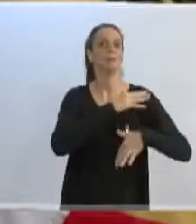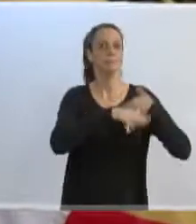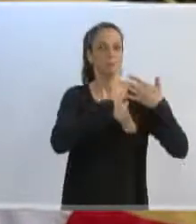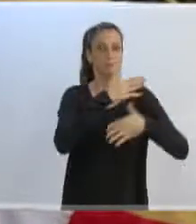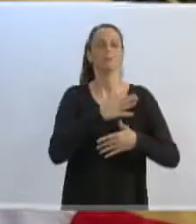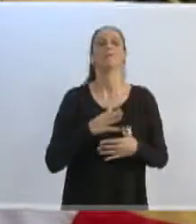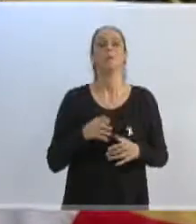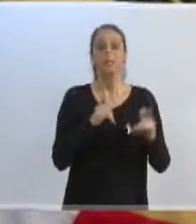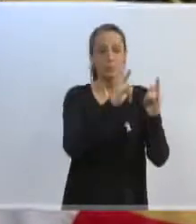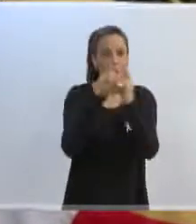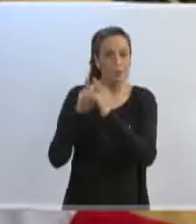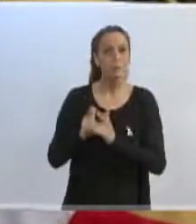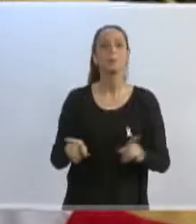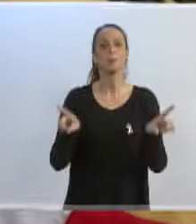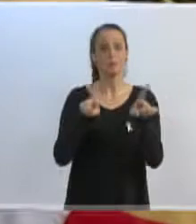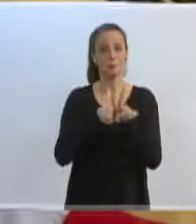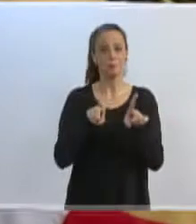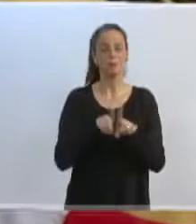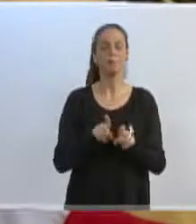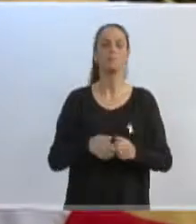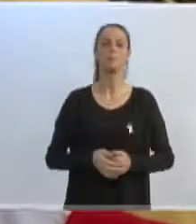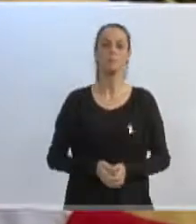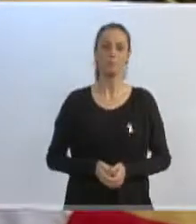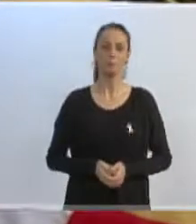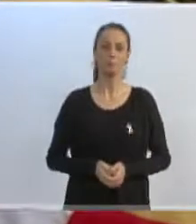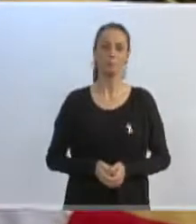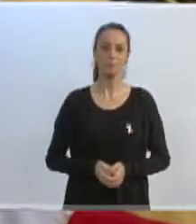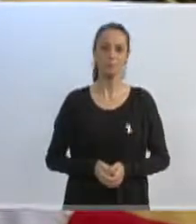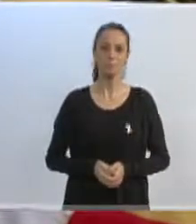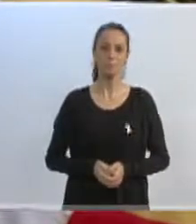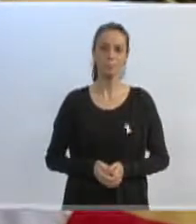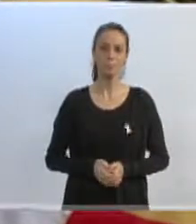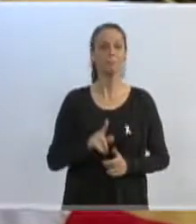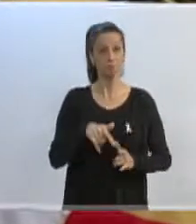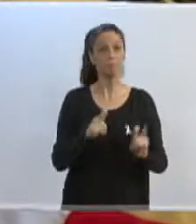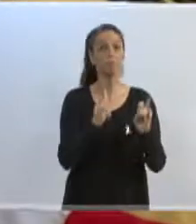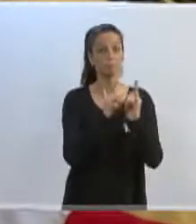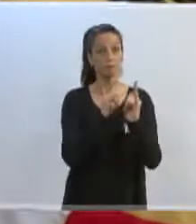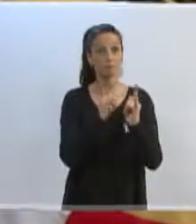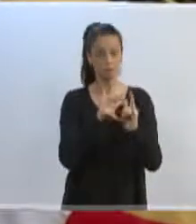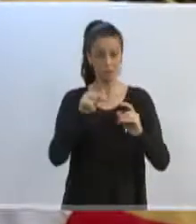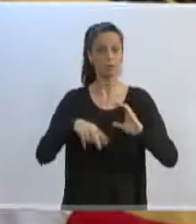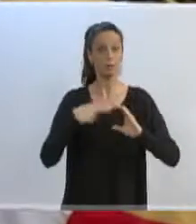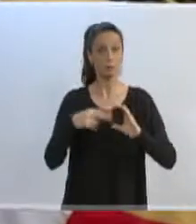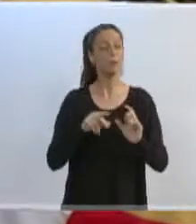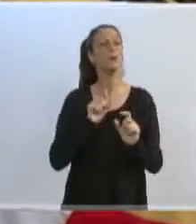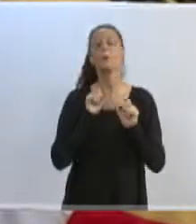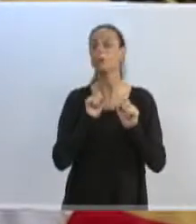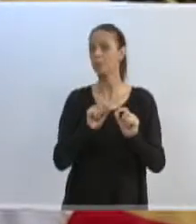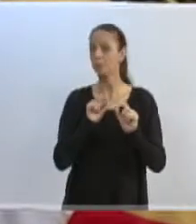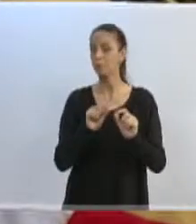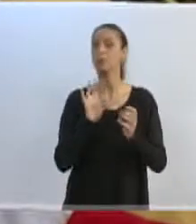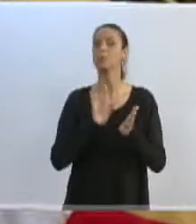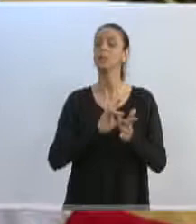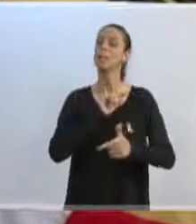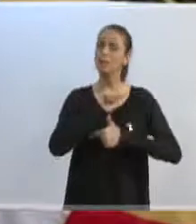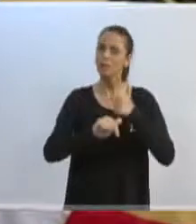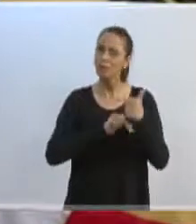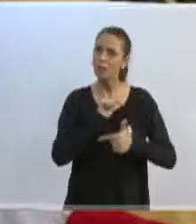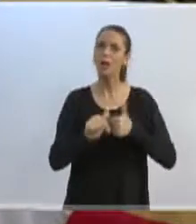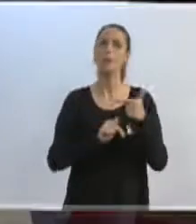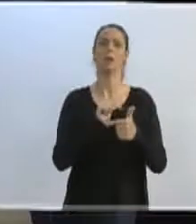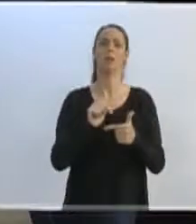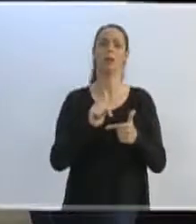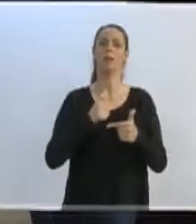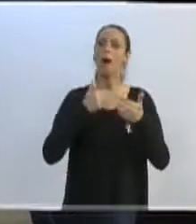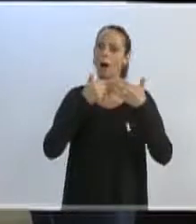as instituições. E aqui, esta instituição, ela tem que simplesmente trabalhar a questão no